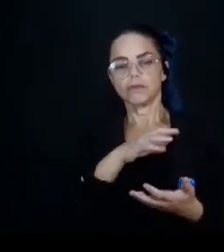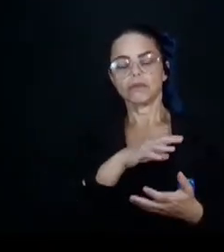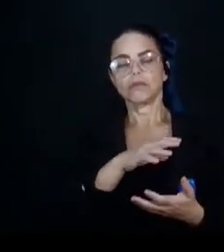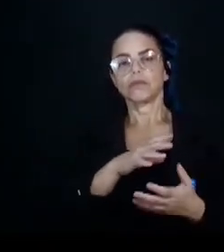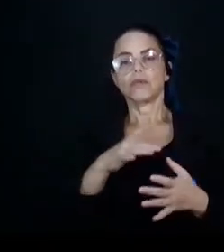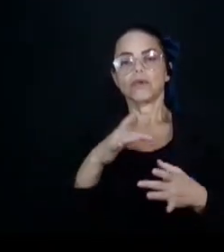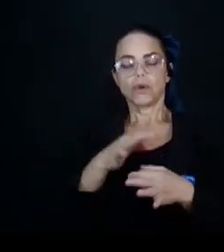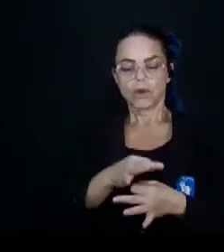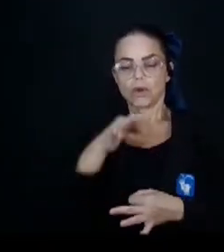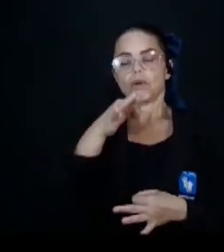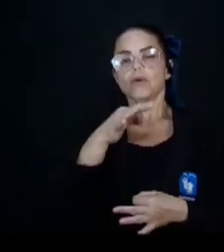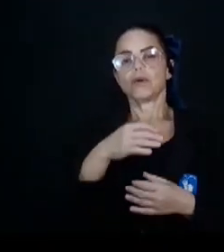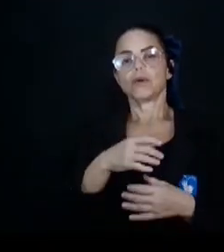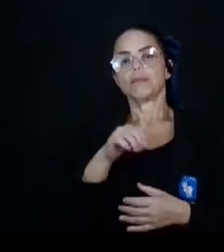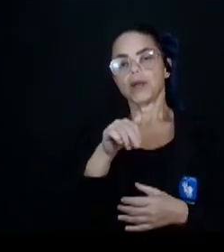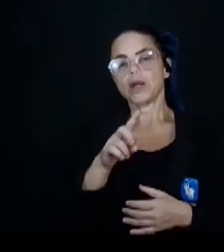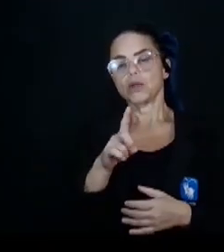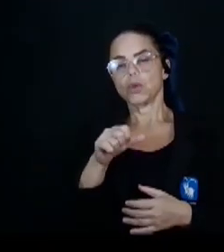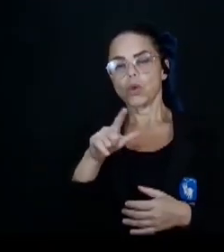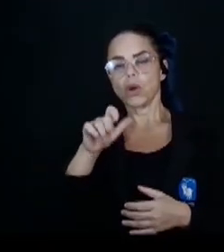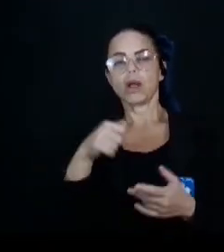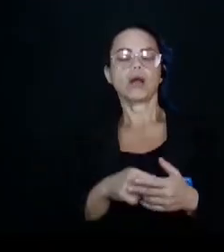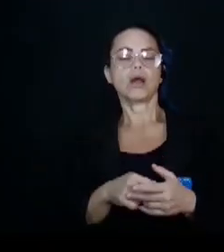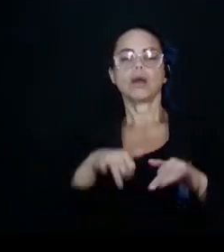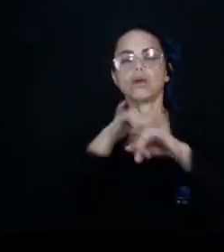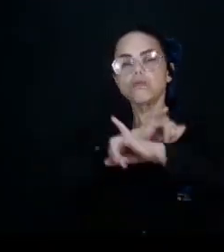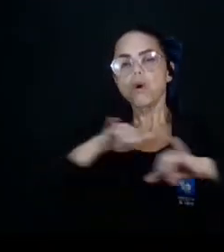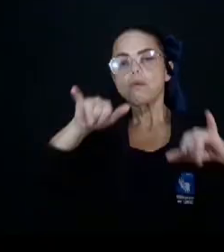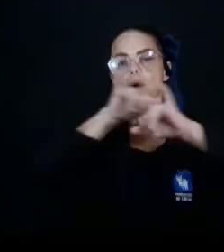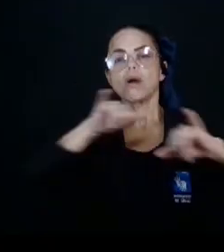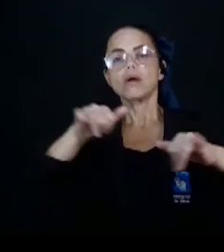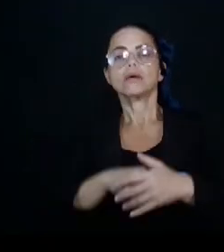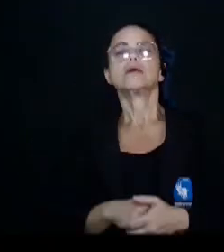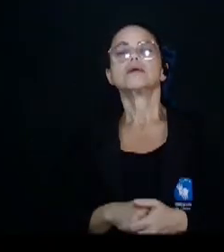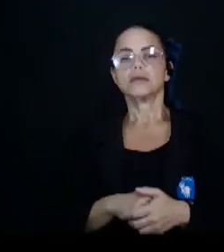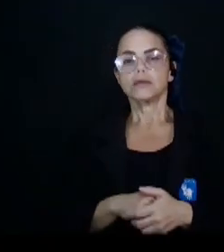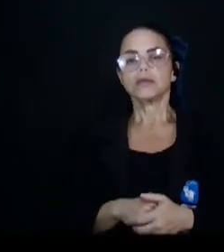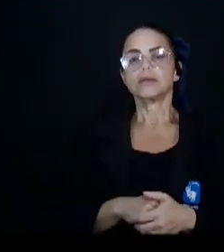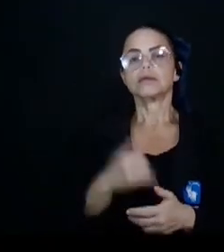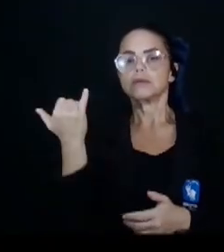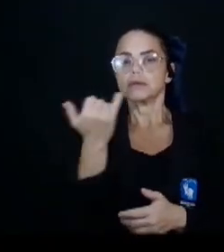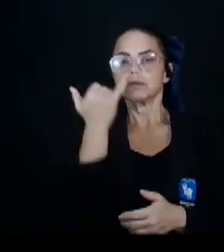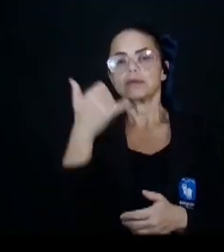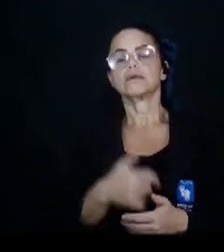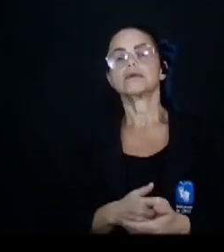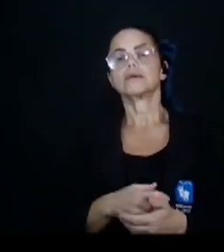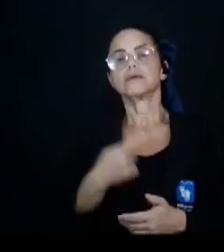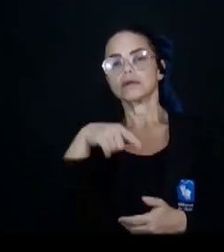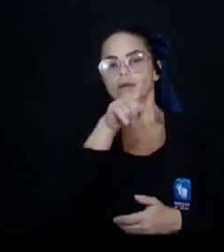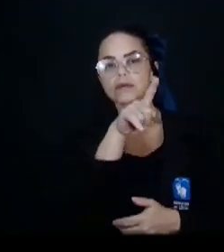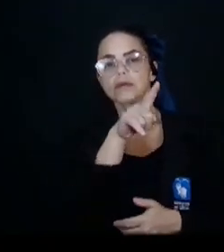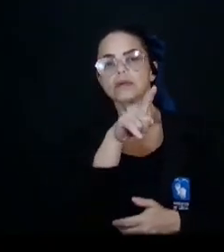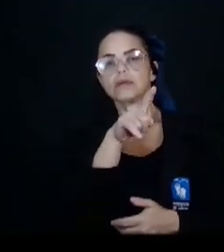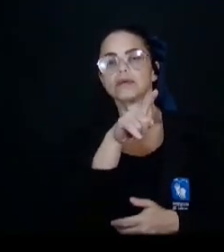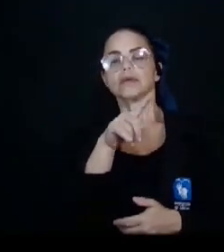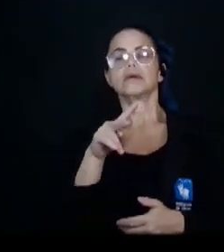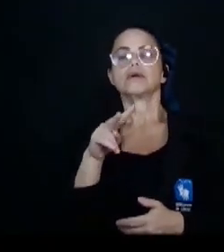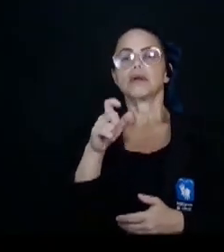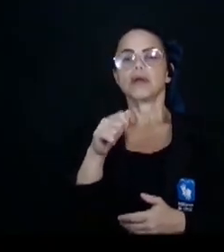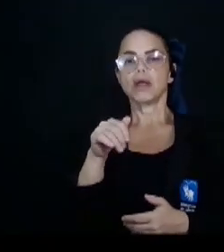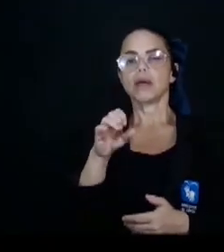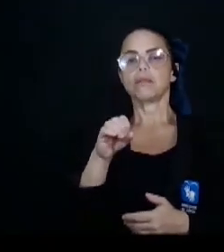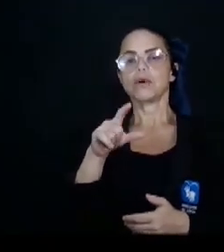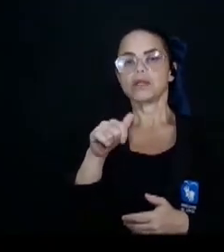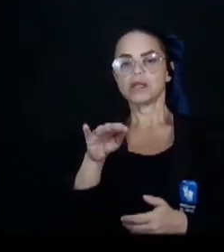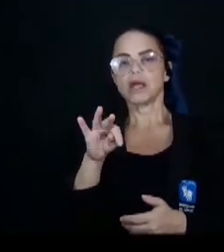sua vida, às vezes fez uma campanha, alguma coisa, é importante, pessoal, ir lá no Hemocentro, atualizar os dados, né?